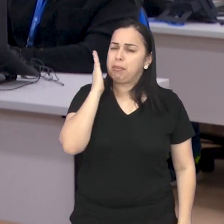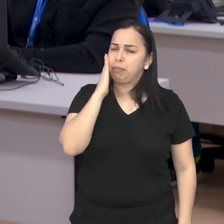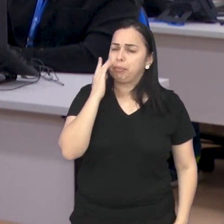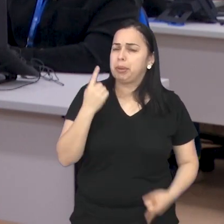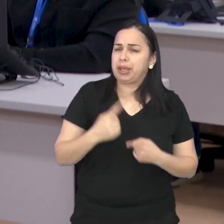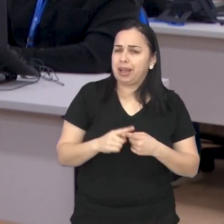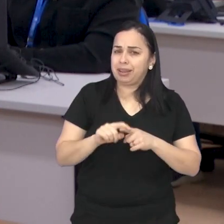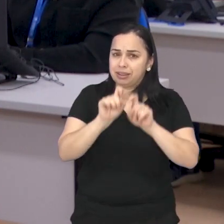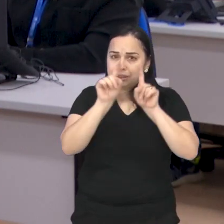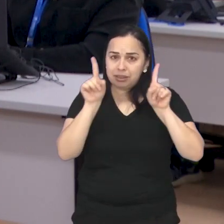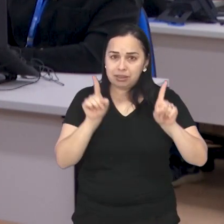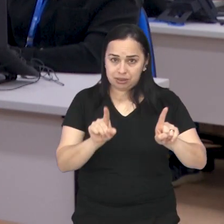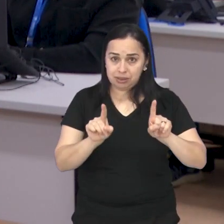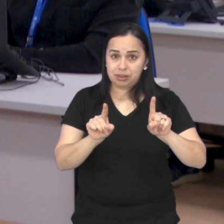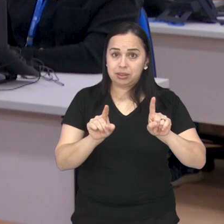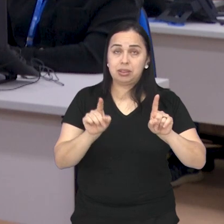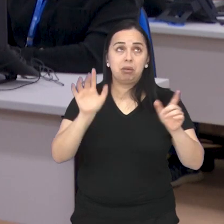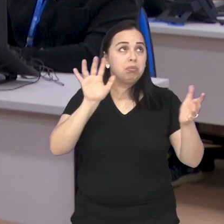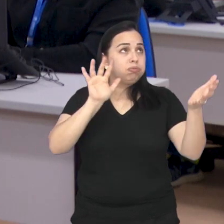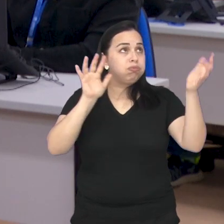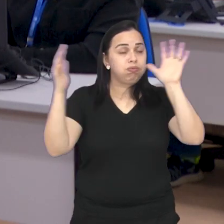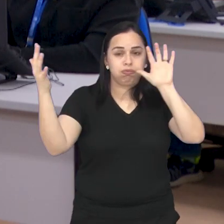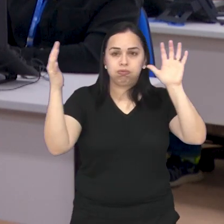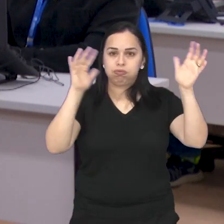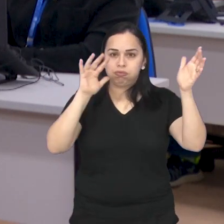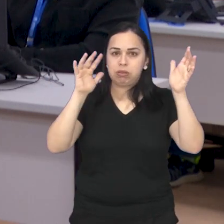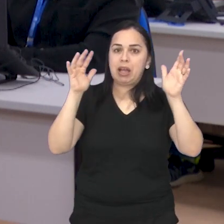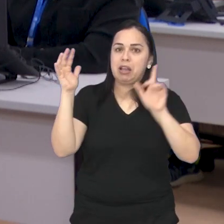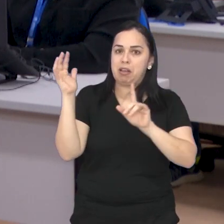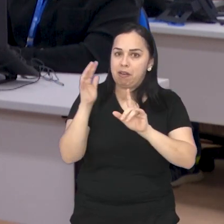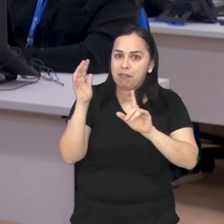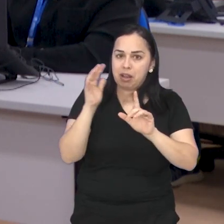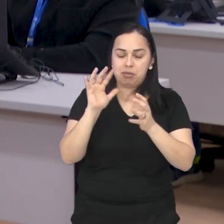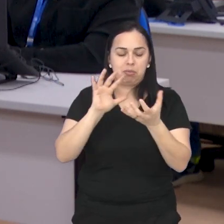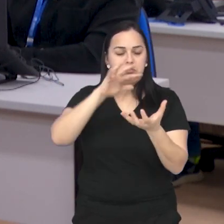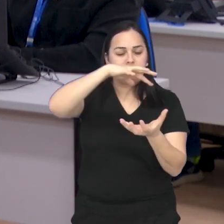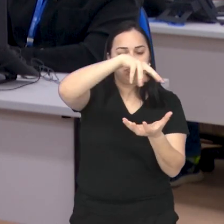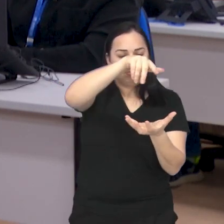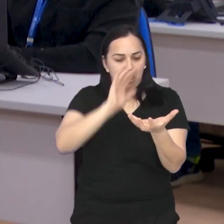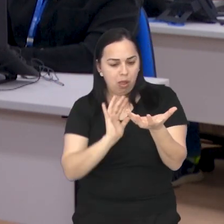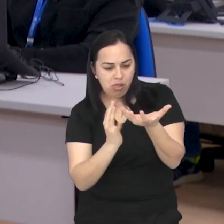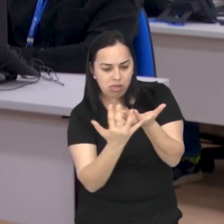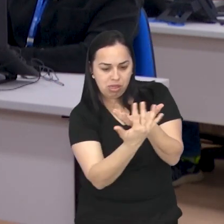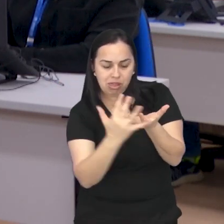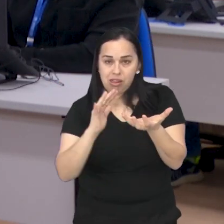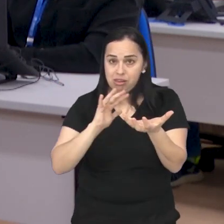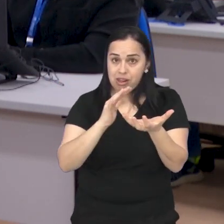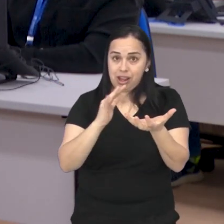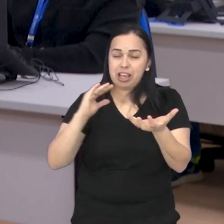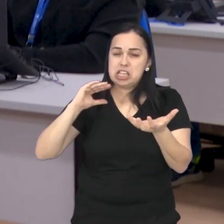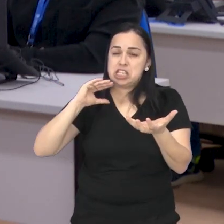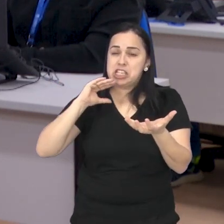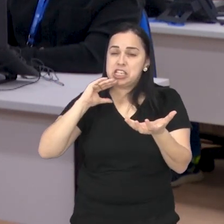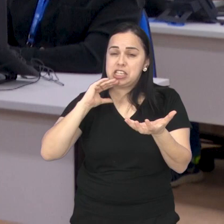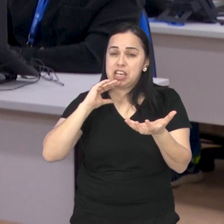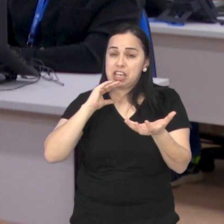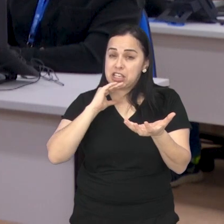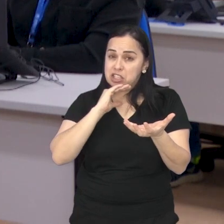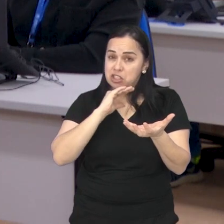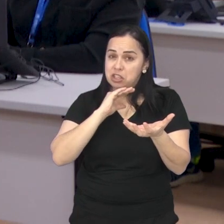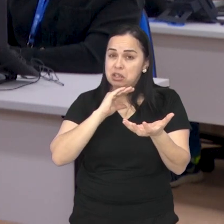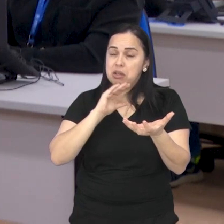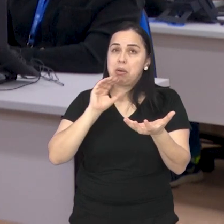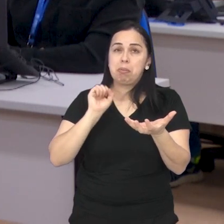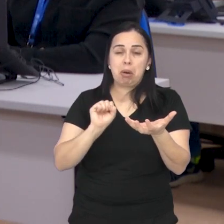qual é um dos motivos? O El Niño. Esse é um fenômeno meteorológico causado pelas temperaturas do oceano e que, além da alta no